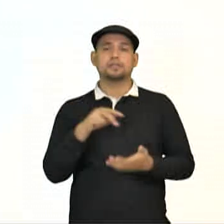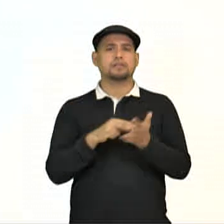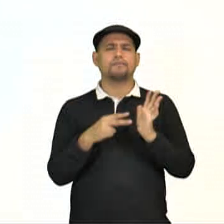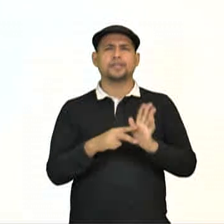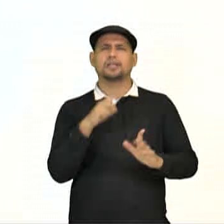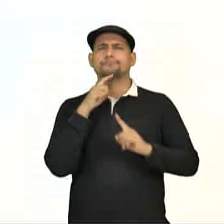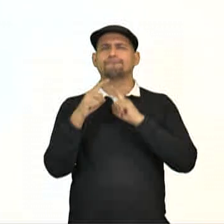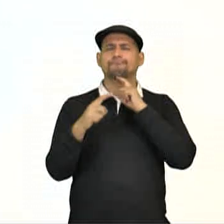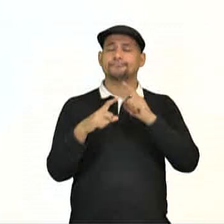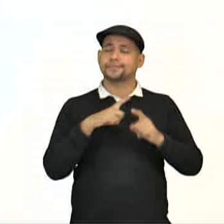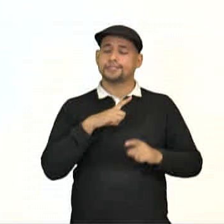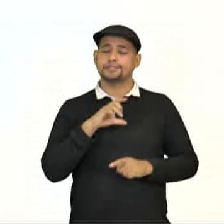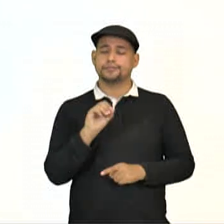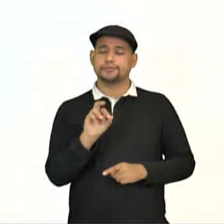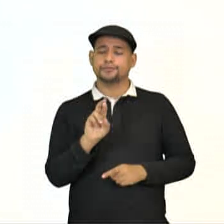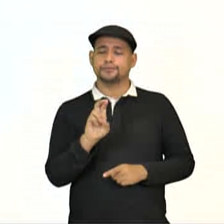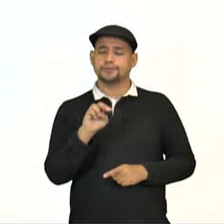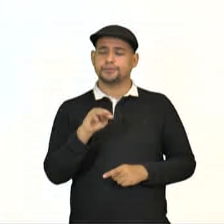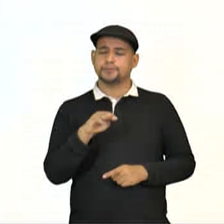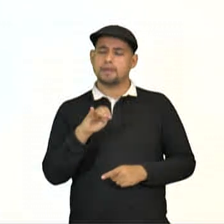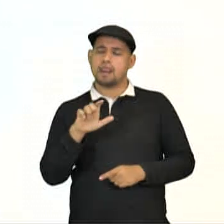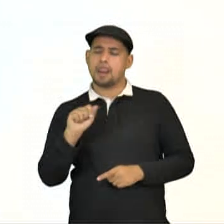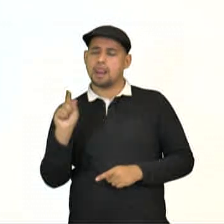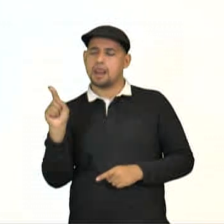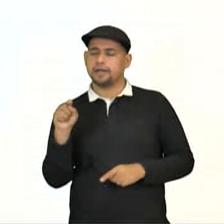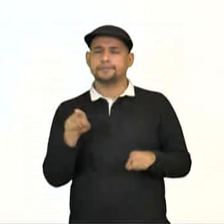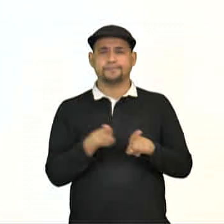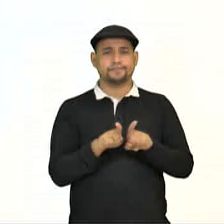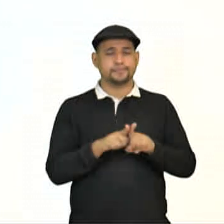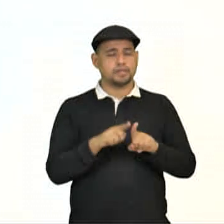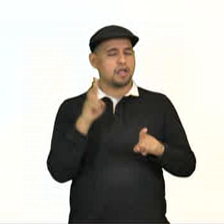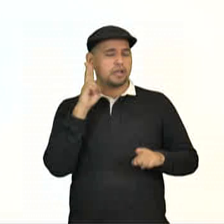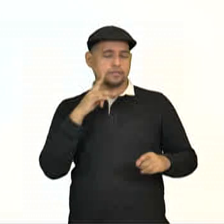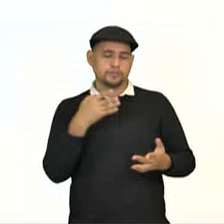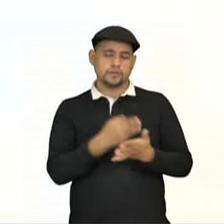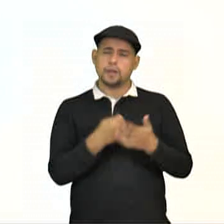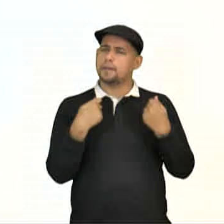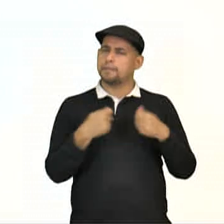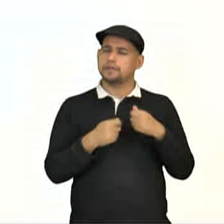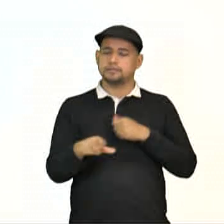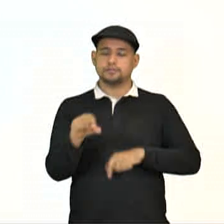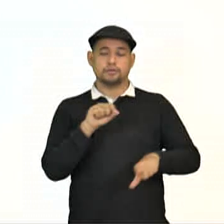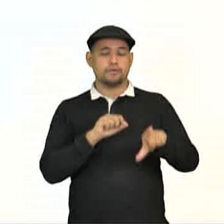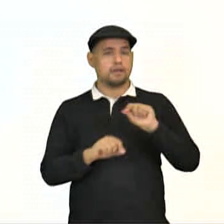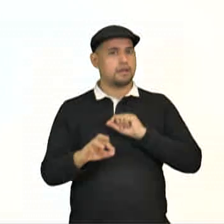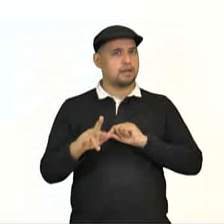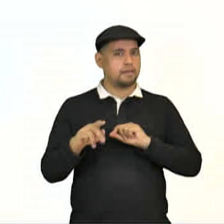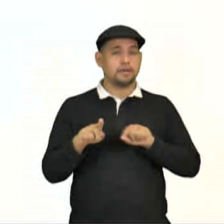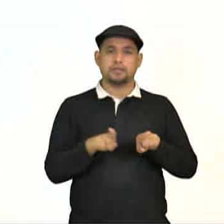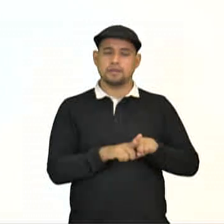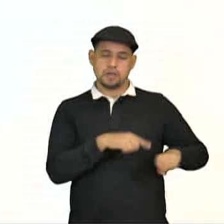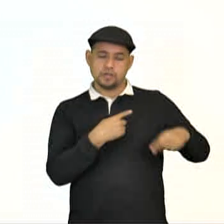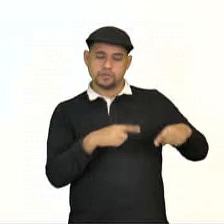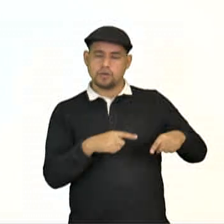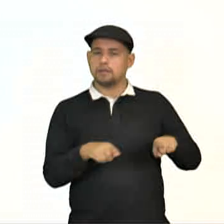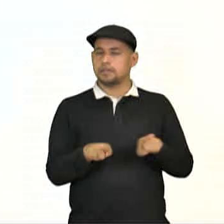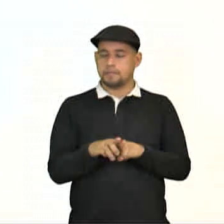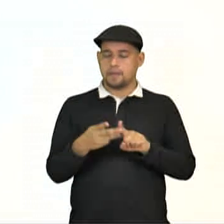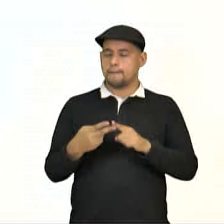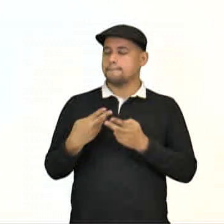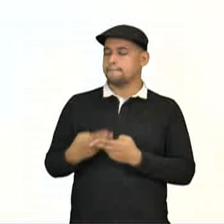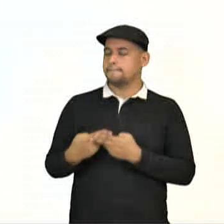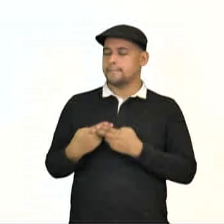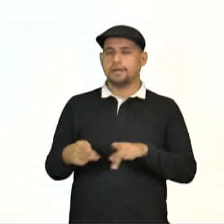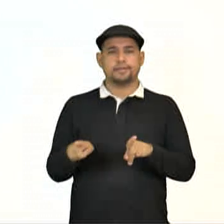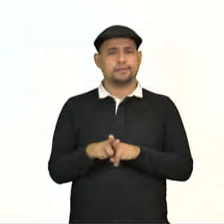de Orunmila, que nesse trecho da história precisava escolher entre as irmãs discórdia e paciência,